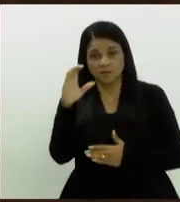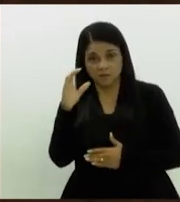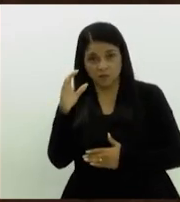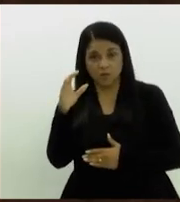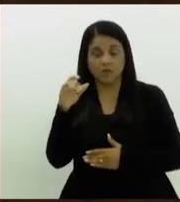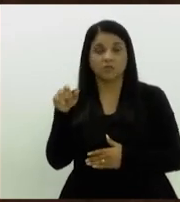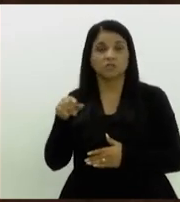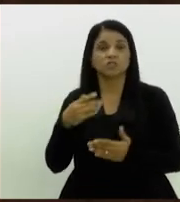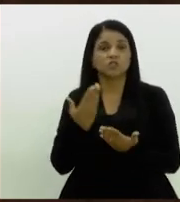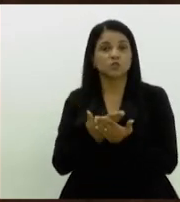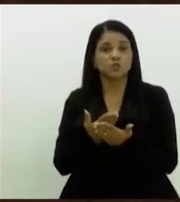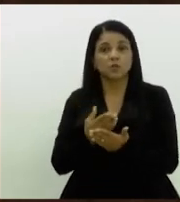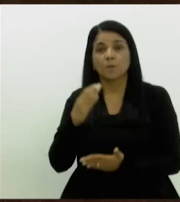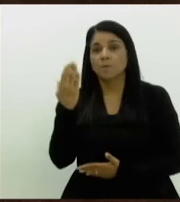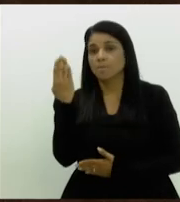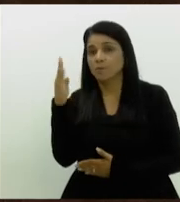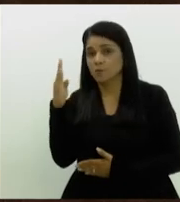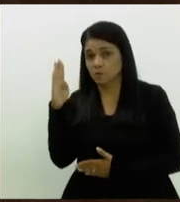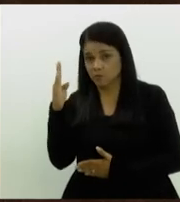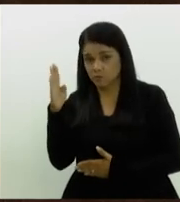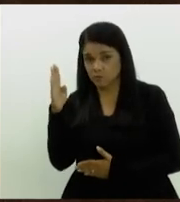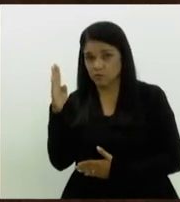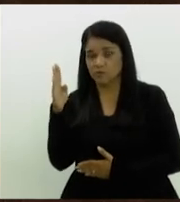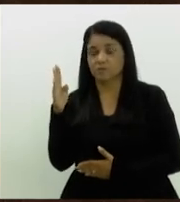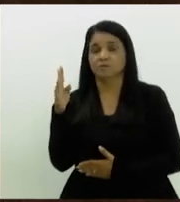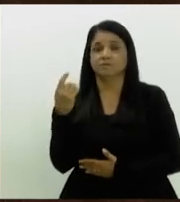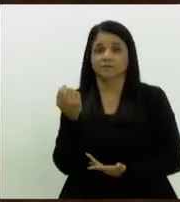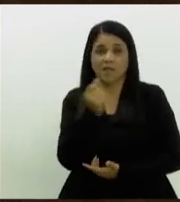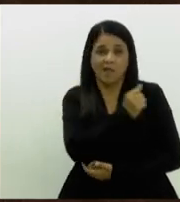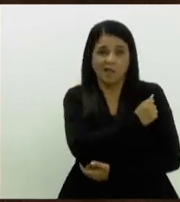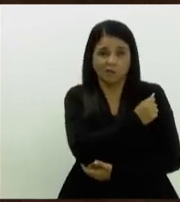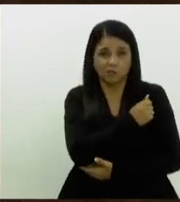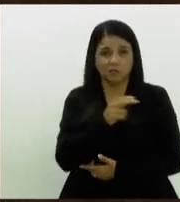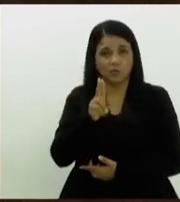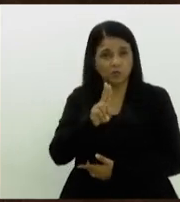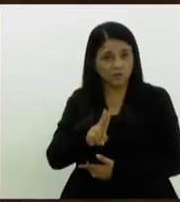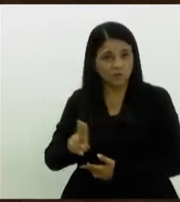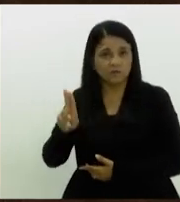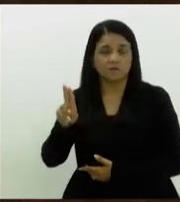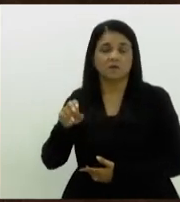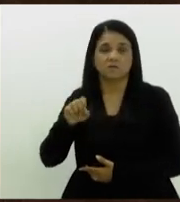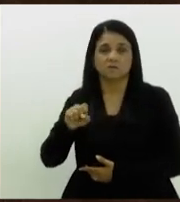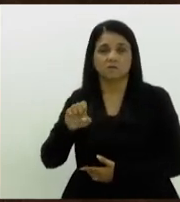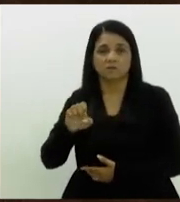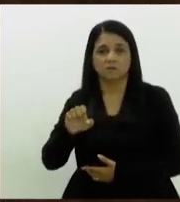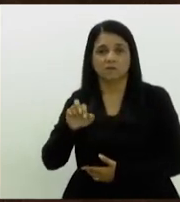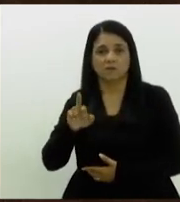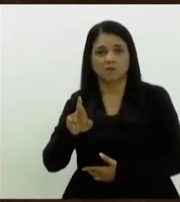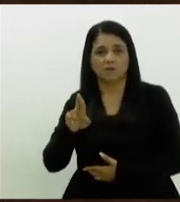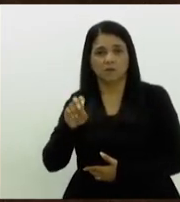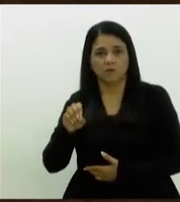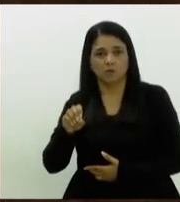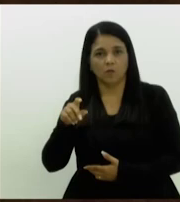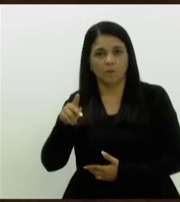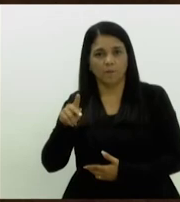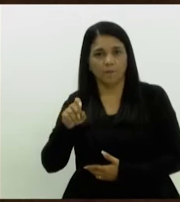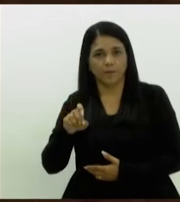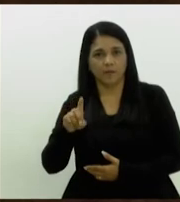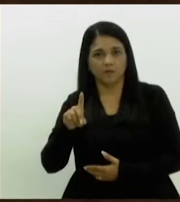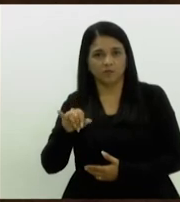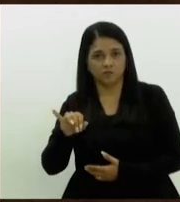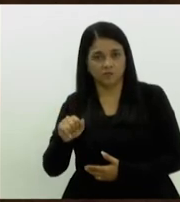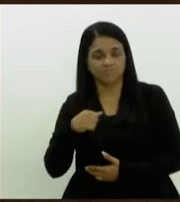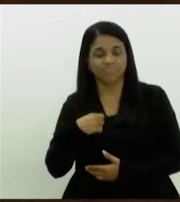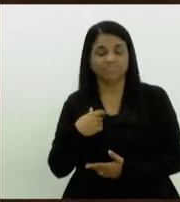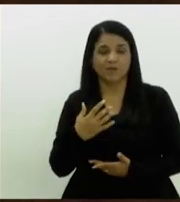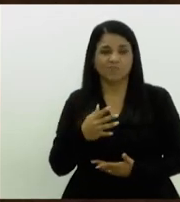eu falo dessa questão que nos assusta e algo de ruim acontece no estado do Rio de